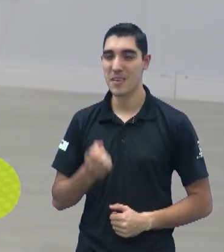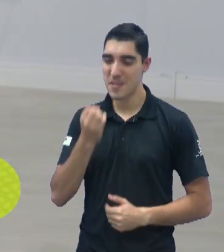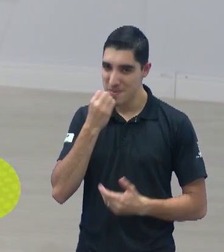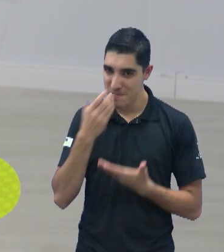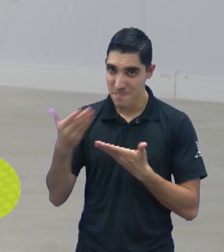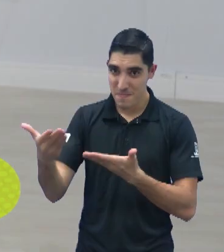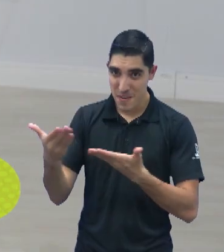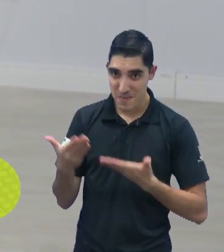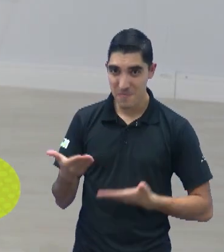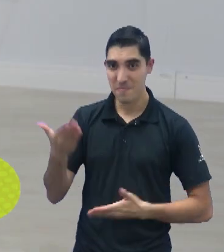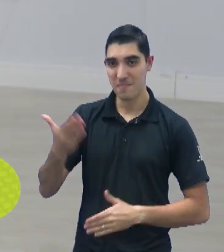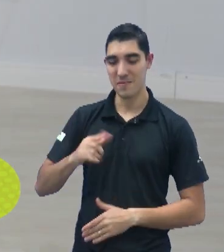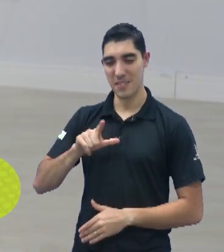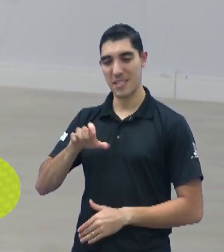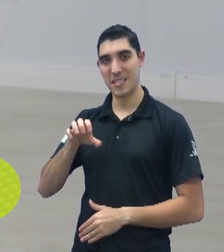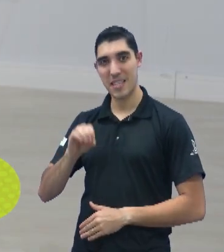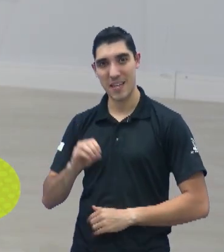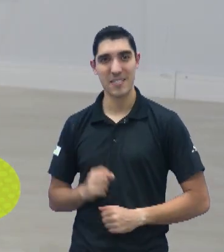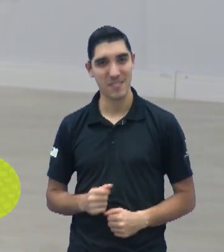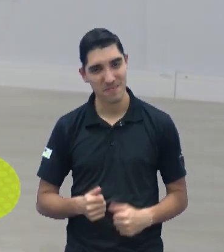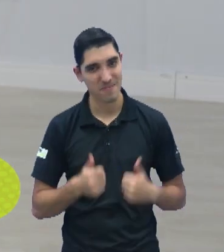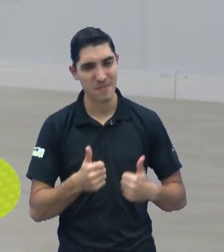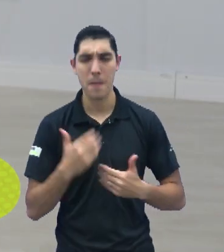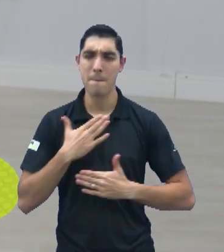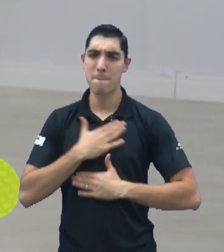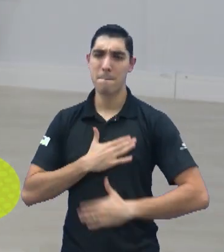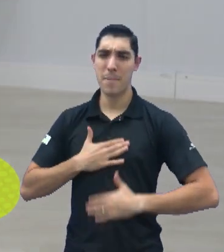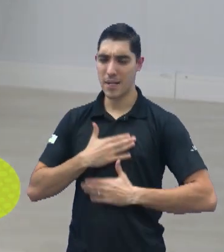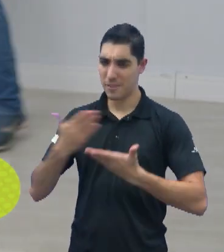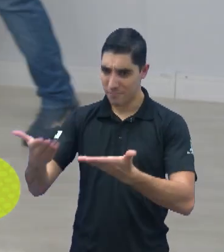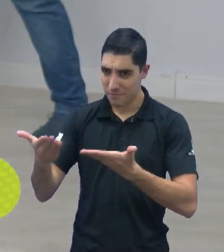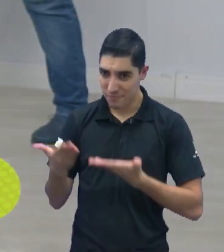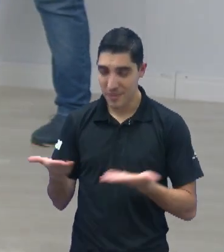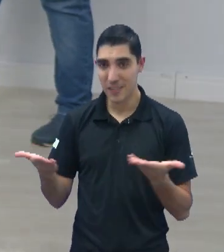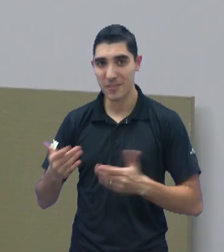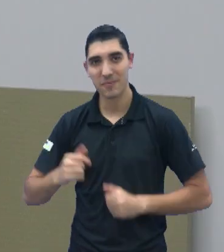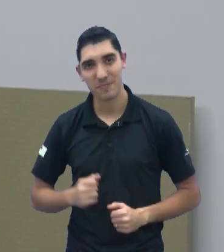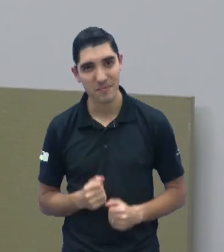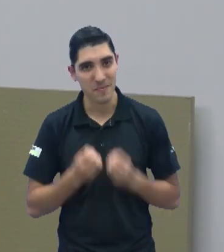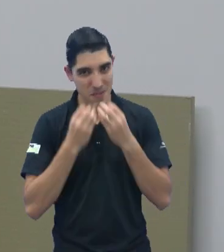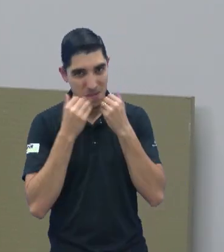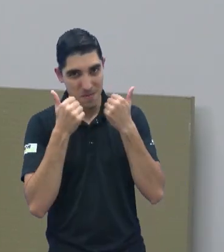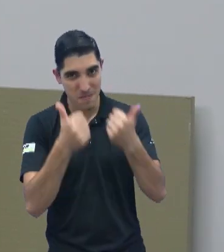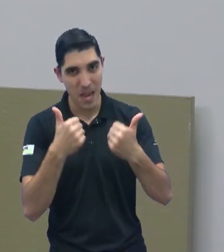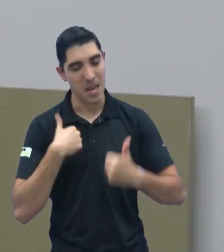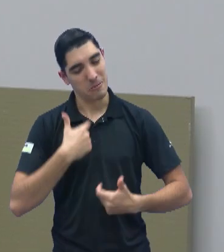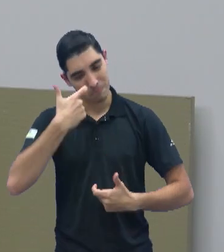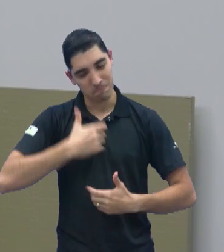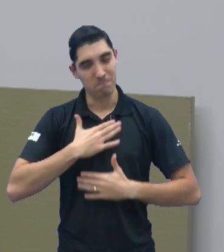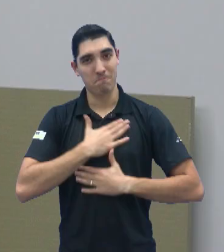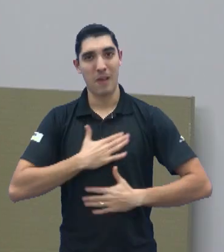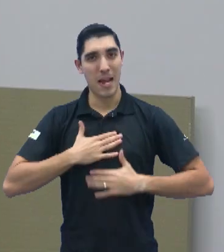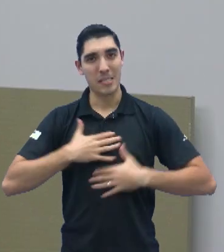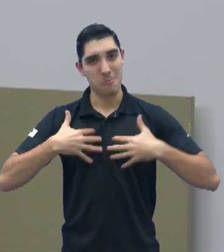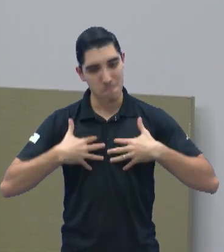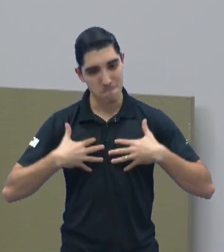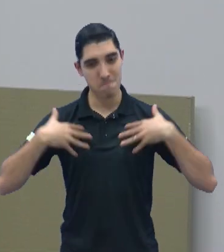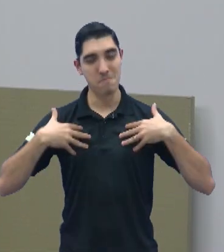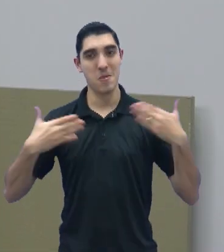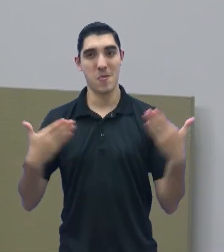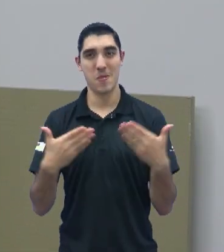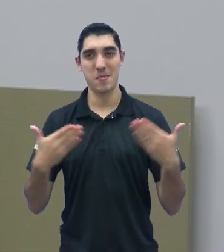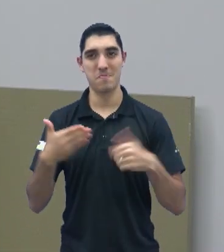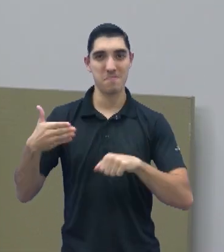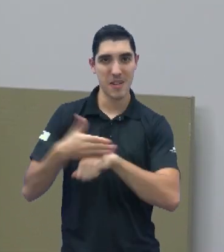muito bem-vindo aqui ao nosso programa. Prazer te receber aqui no Hora do Esporte, Léo. Tudo bem, o prazer é todo meu, é uma honra muito grande estar podendo participar